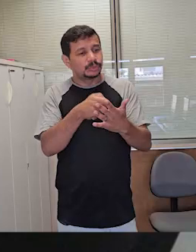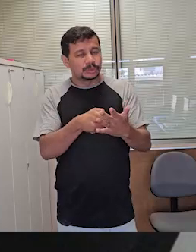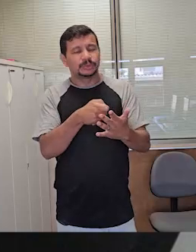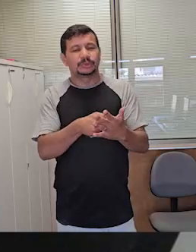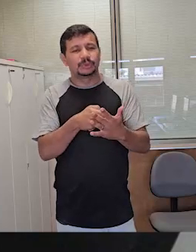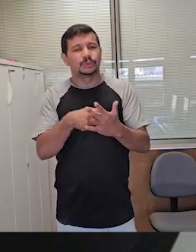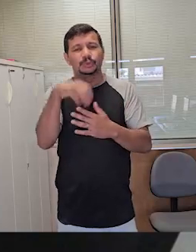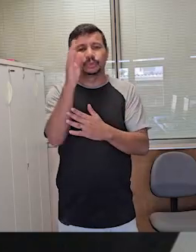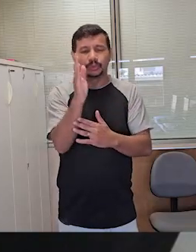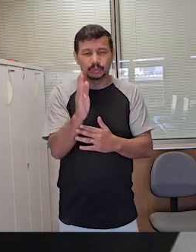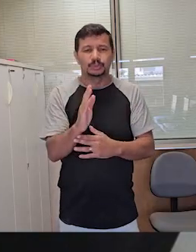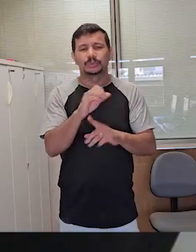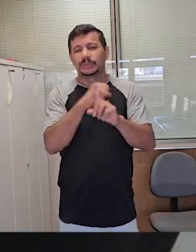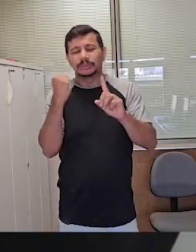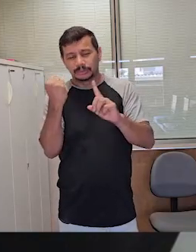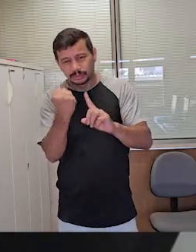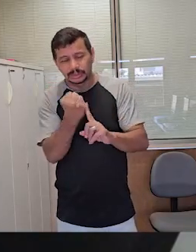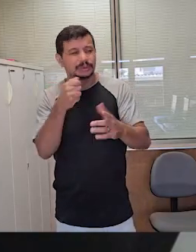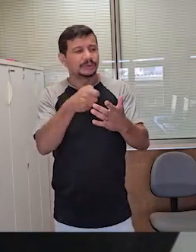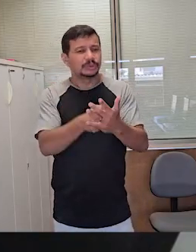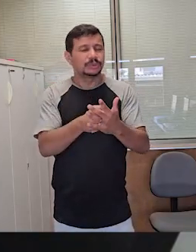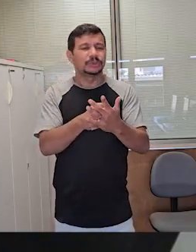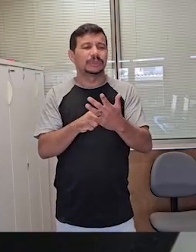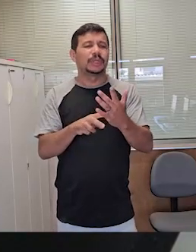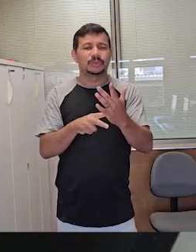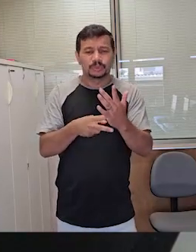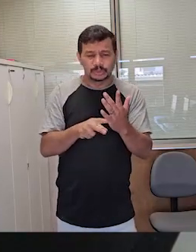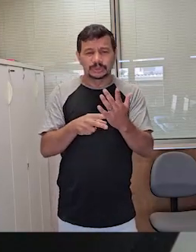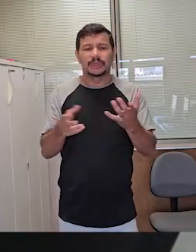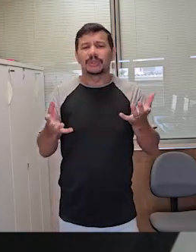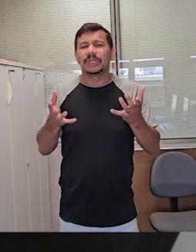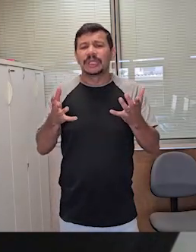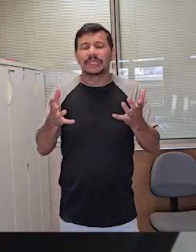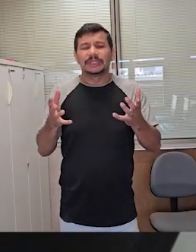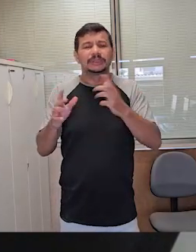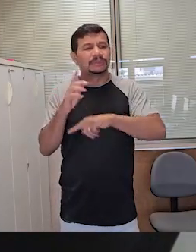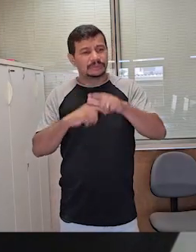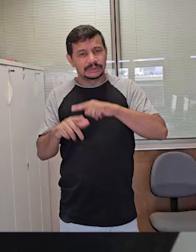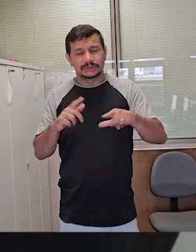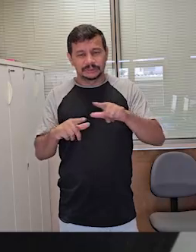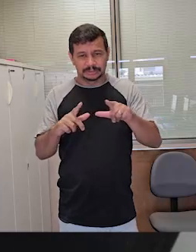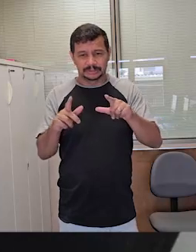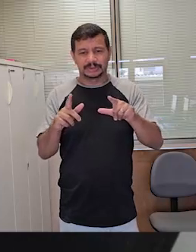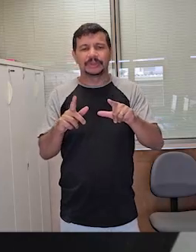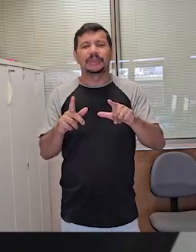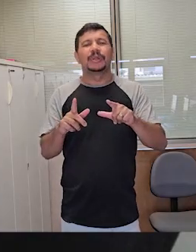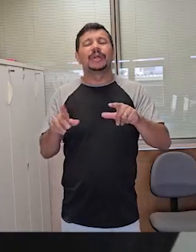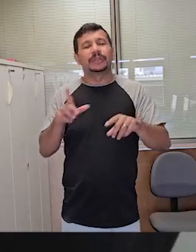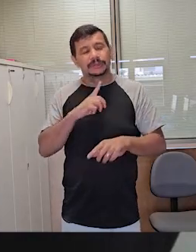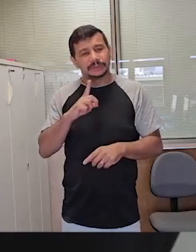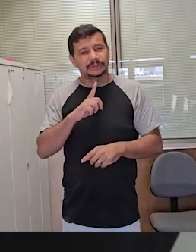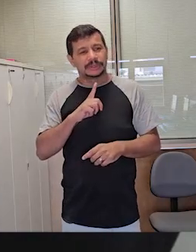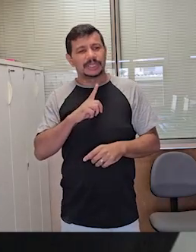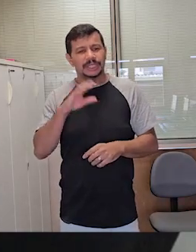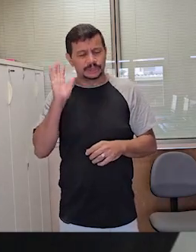para a sociedade e principalmente o movimento sindical, porque de fato e de direito é o que representa os trabalhadores, já está aí consumado pelo